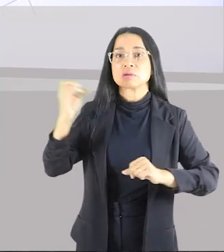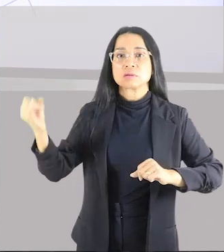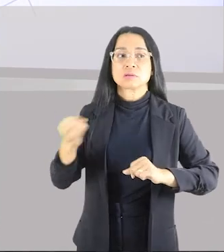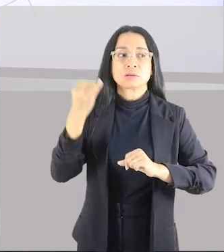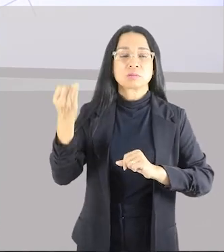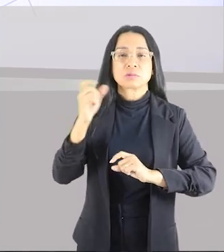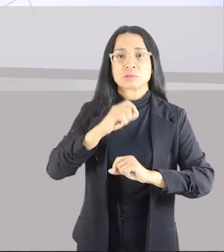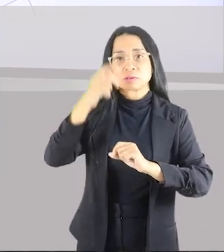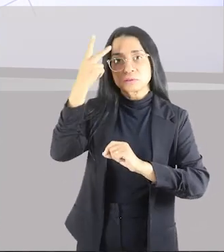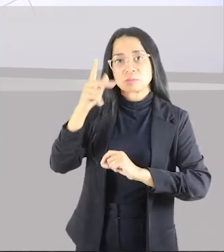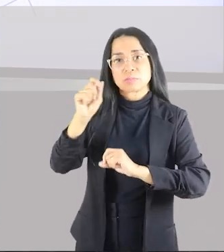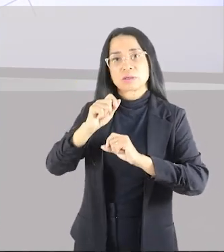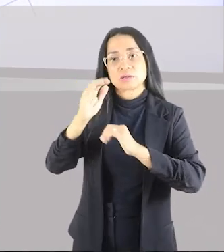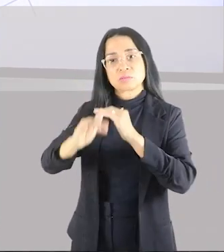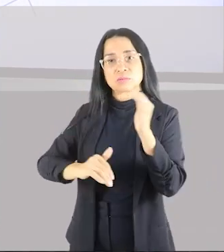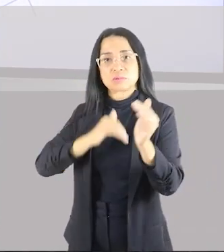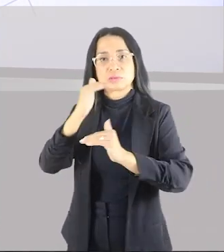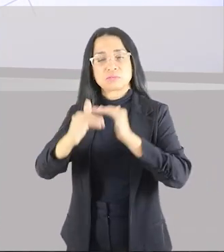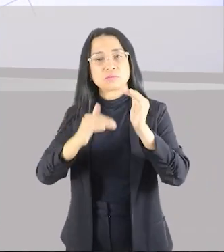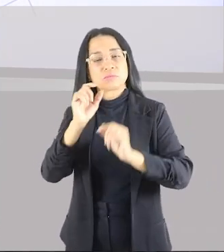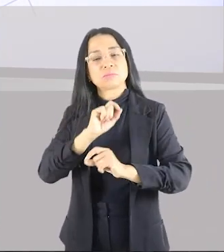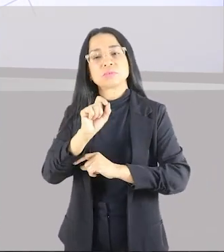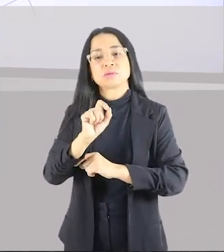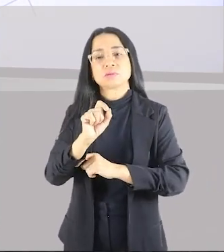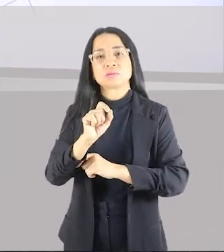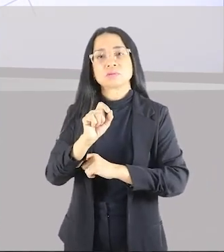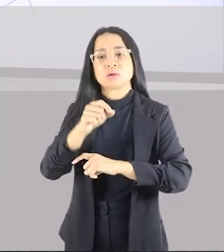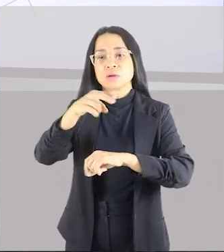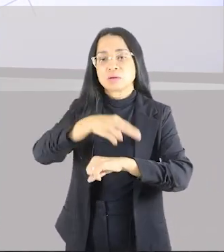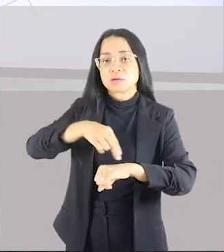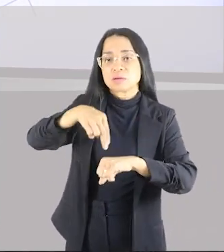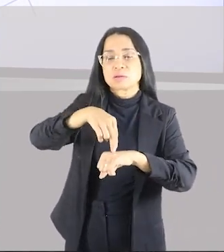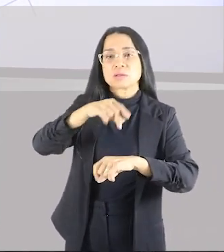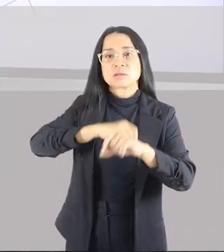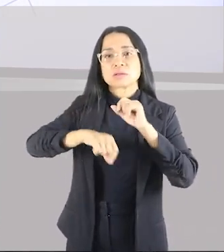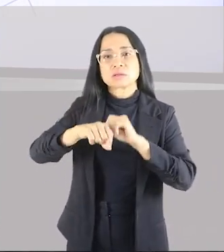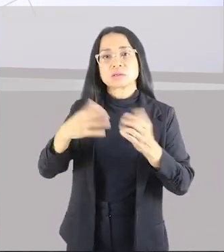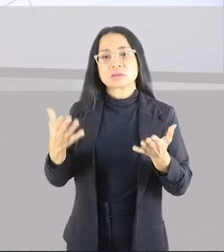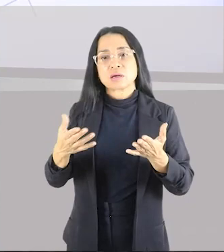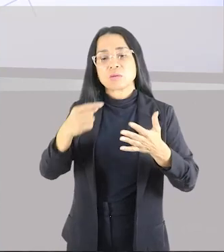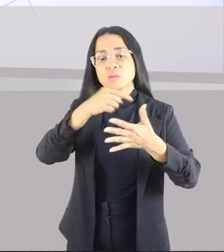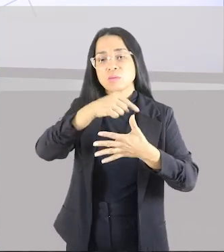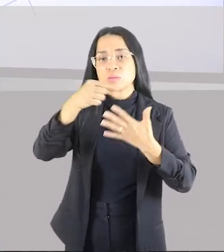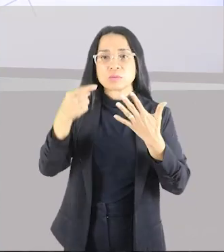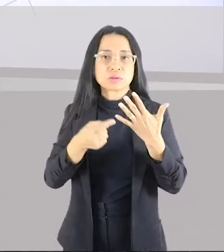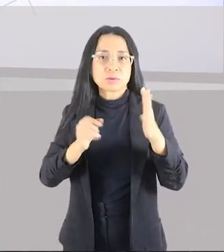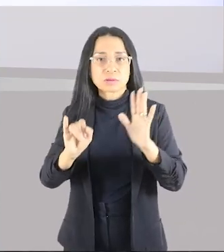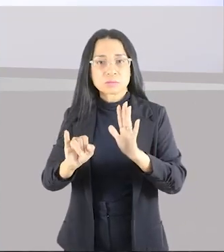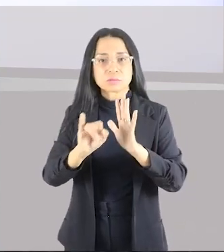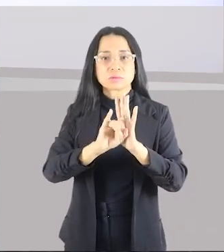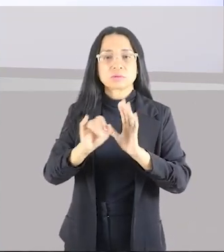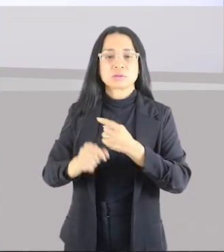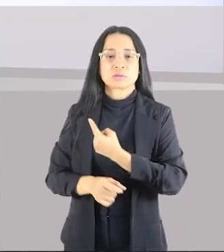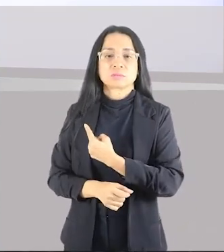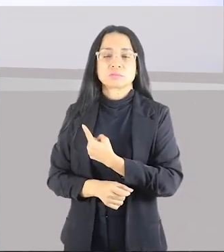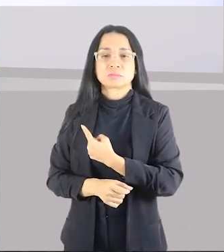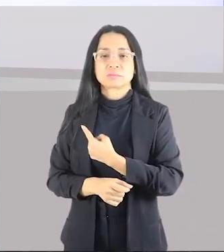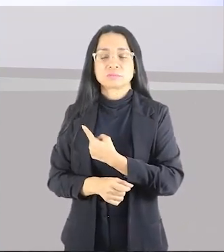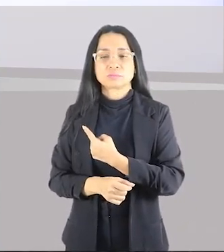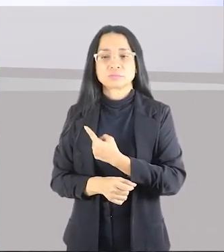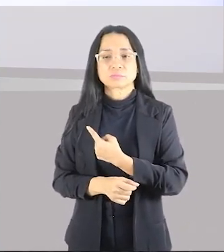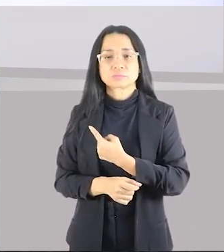importantes para o crescimento e desenvolvimento da nação enquanto um aspecto identitário.